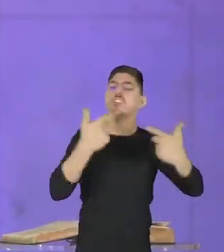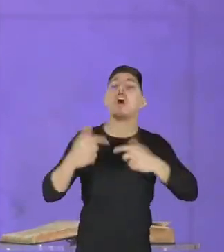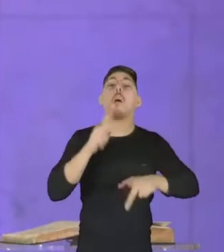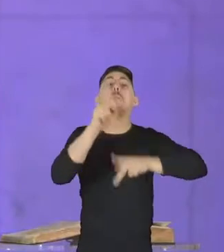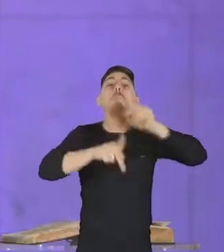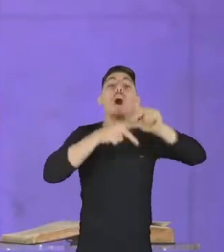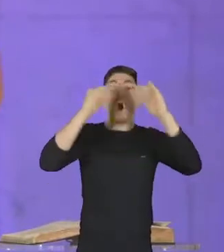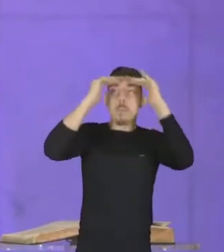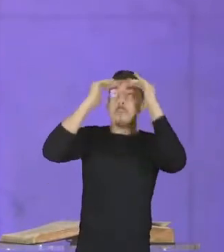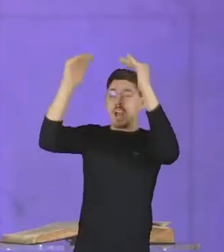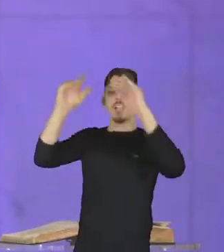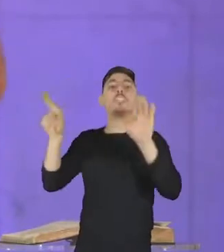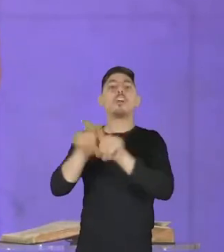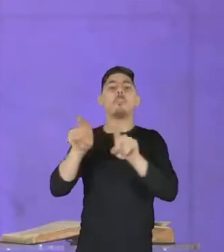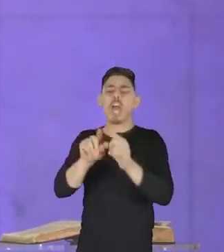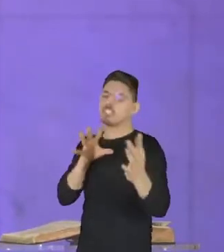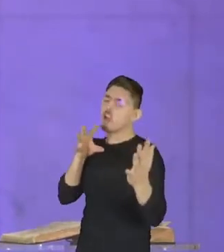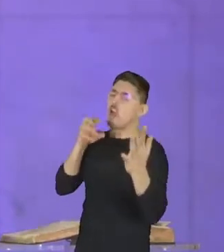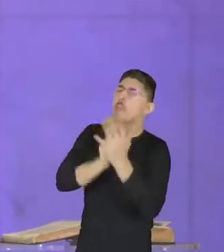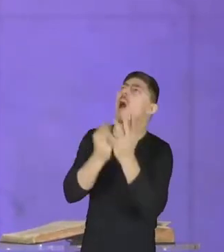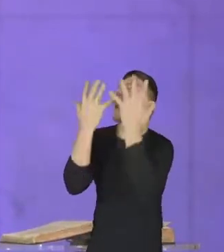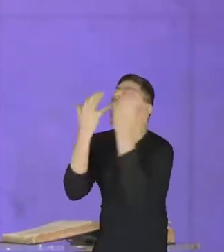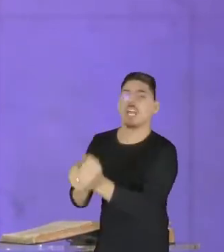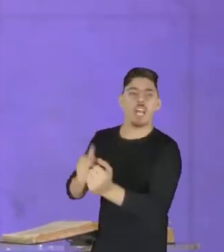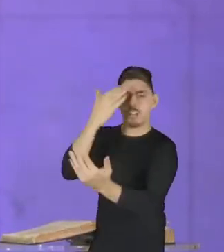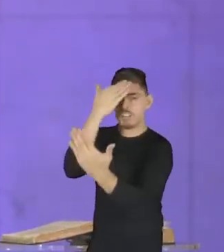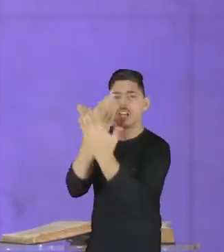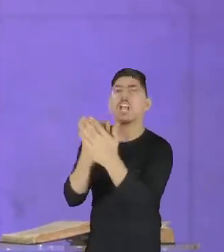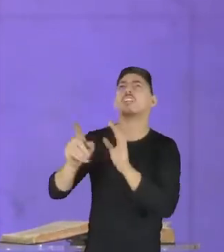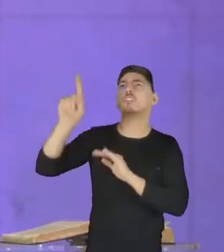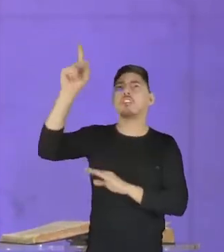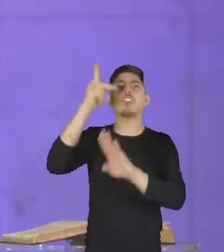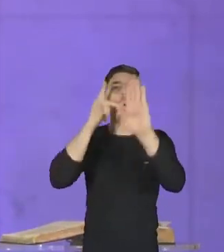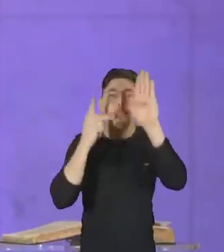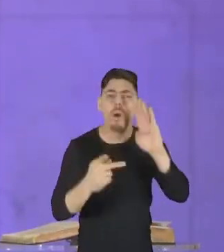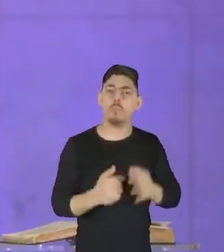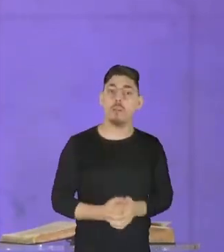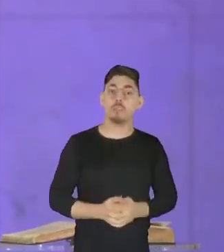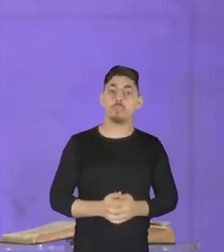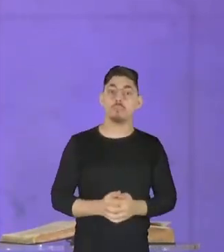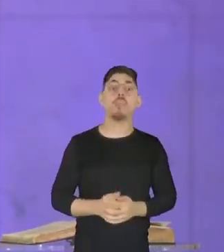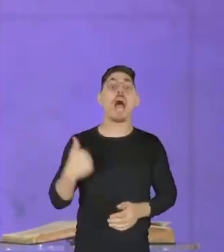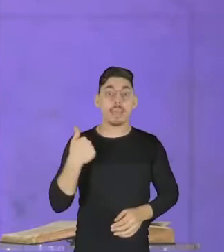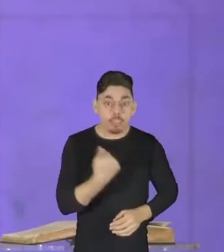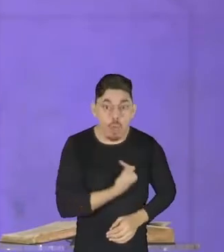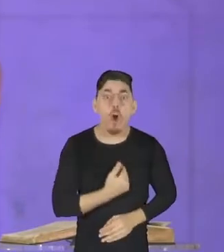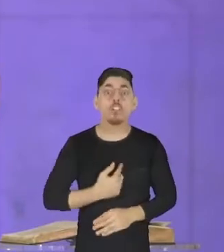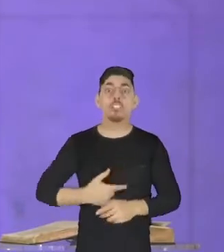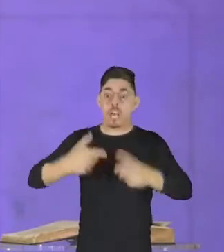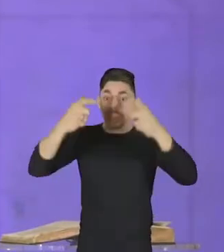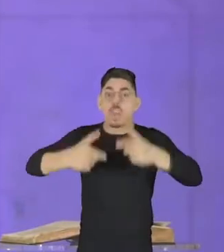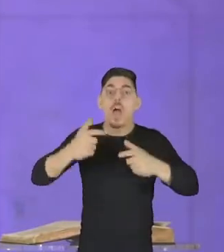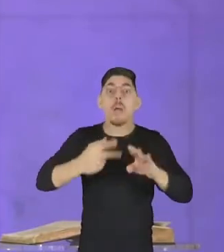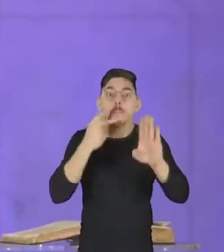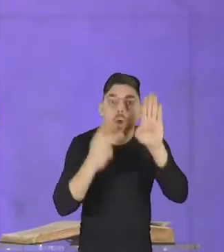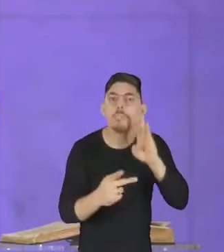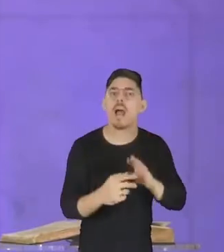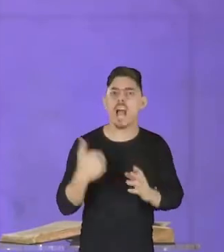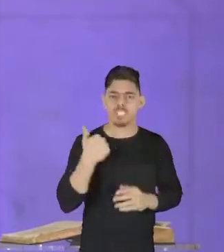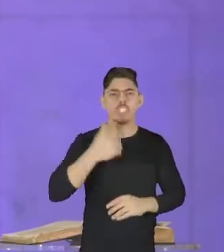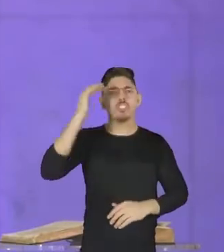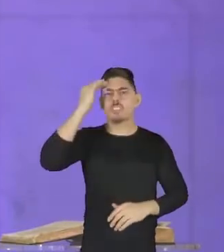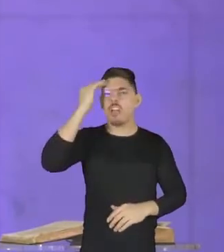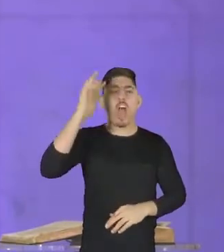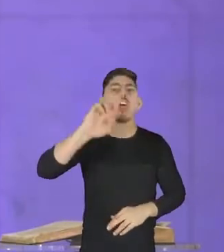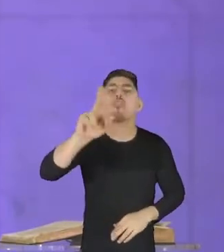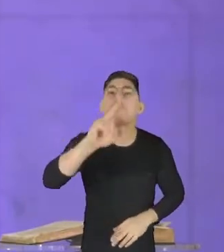obedecendo e se envolvendo nas promessas de Deus. E a nossa terra prometida, nós podemos entender que não